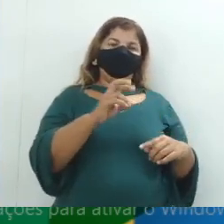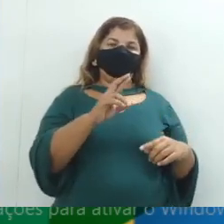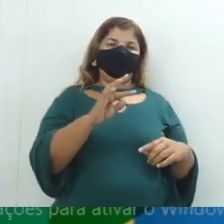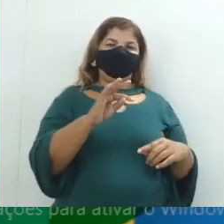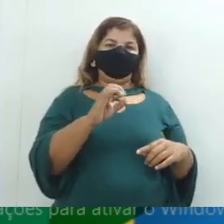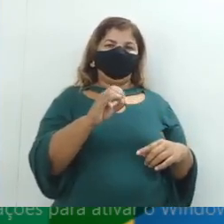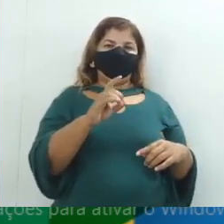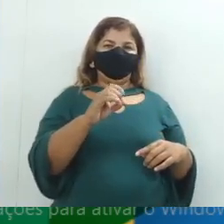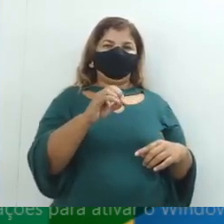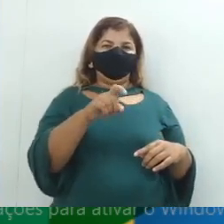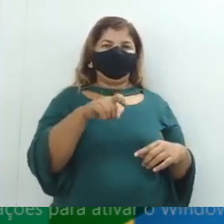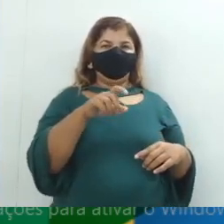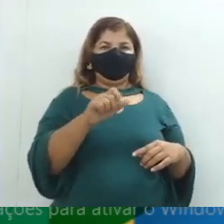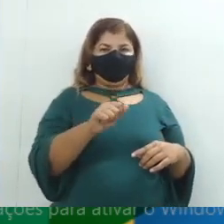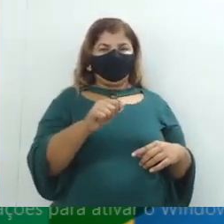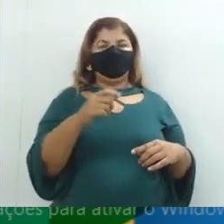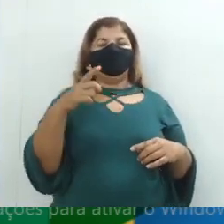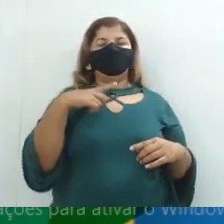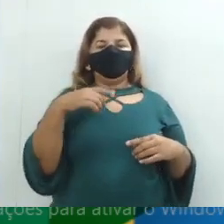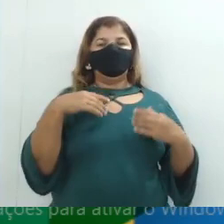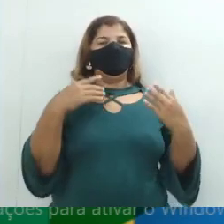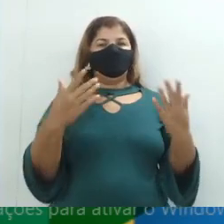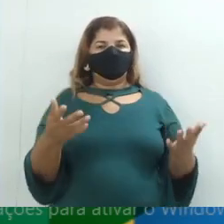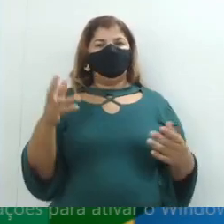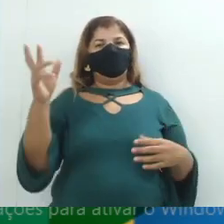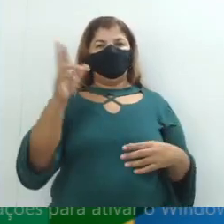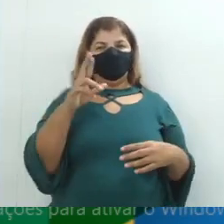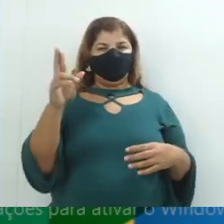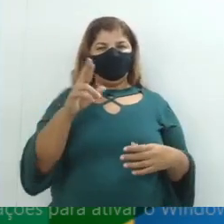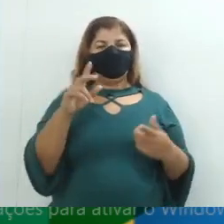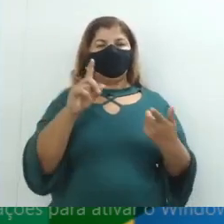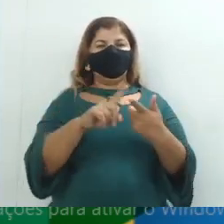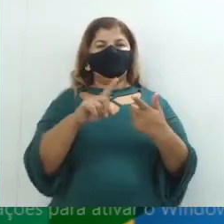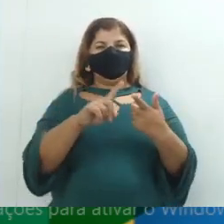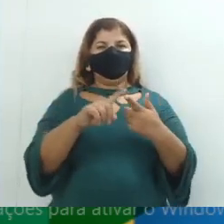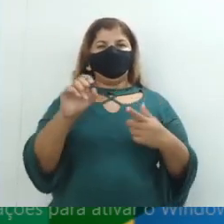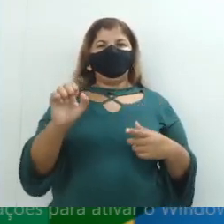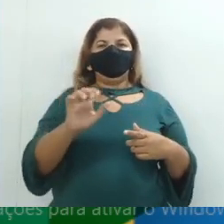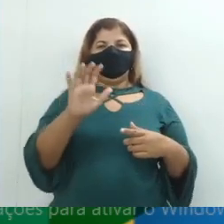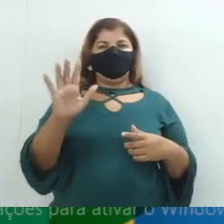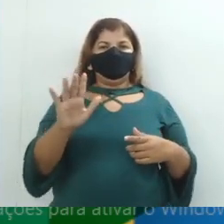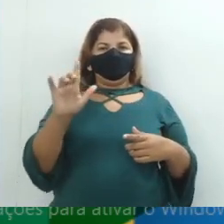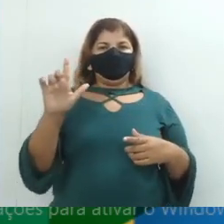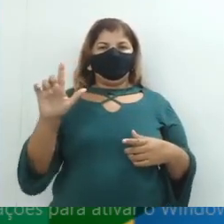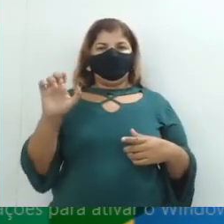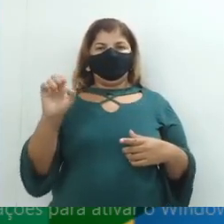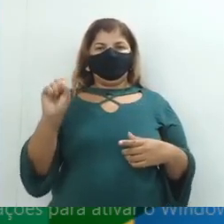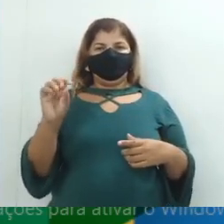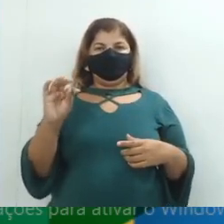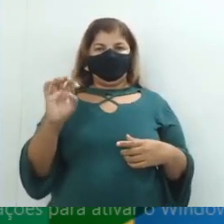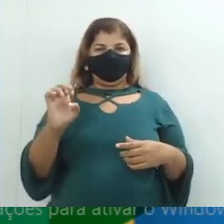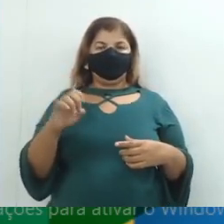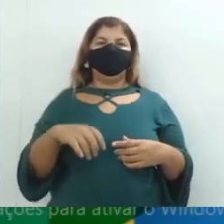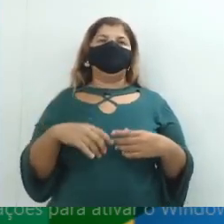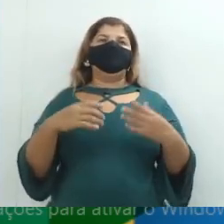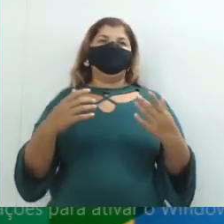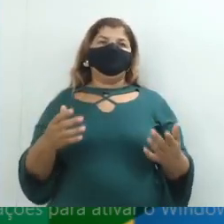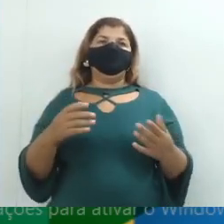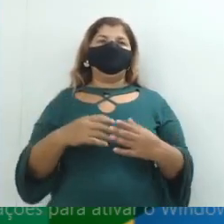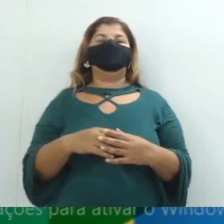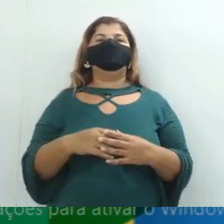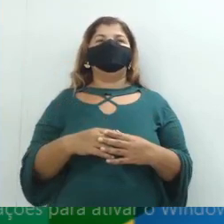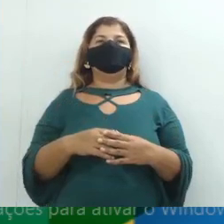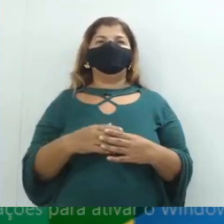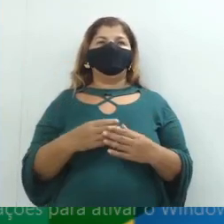hoje, lá na Rússia e nos países do leste europeu. Próxima questão. As reformas protestantes